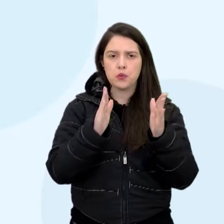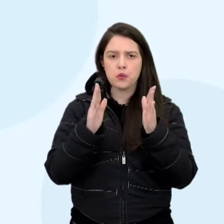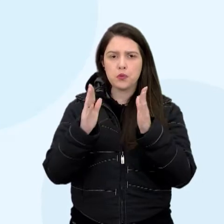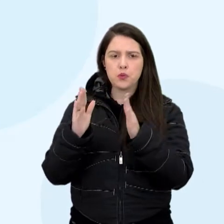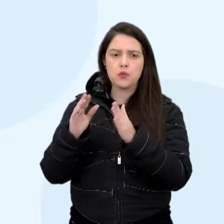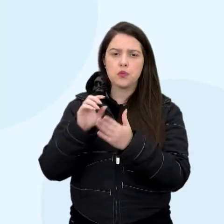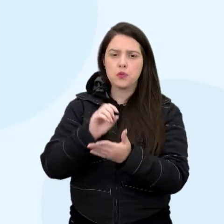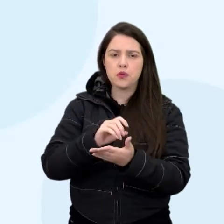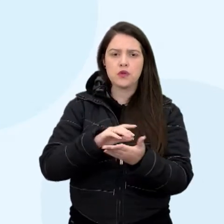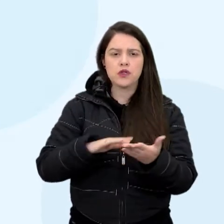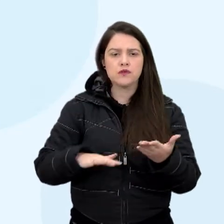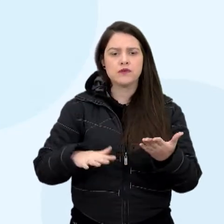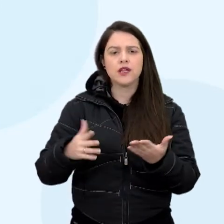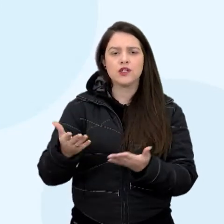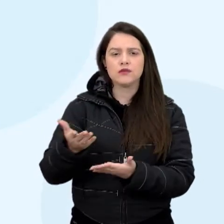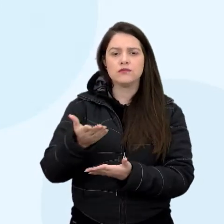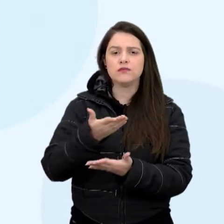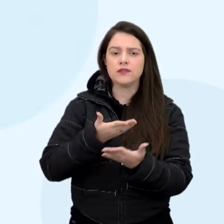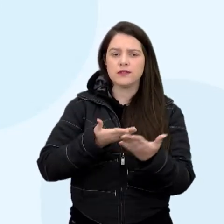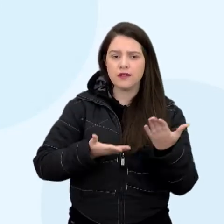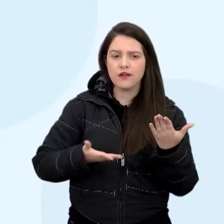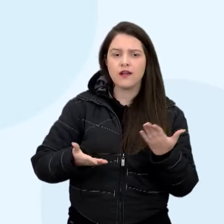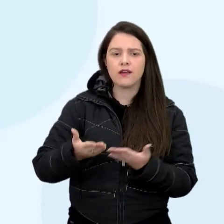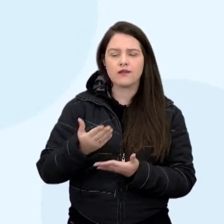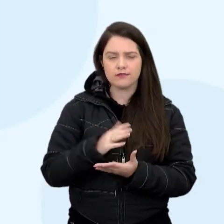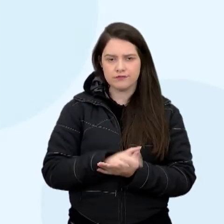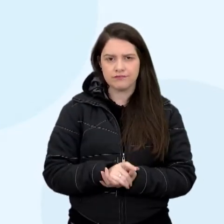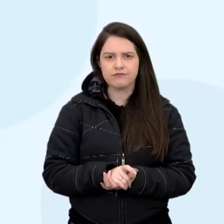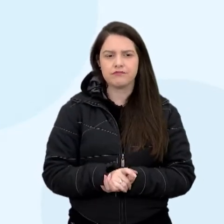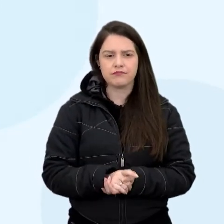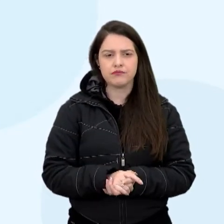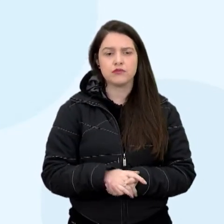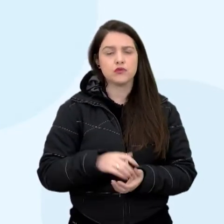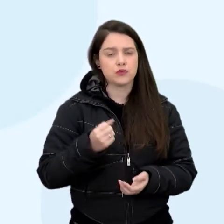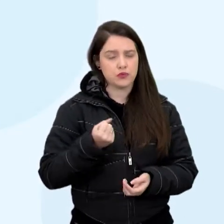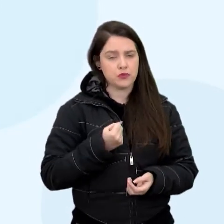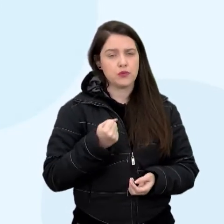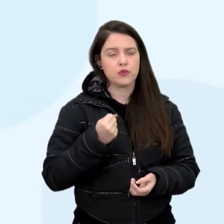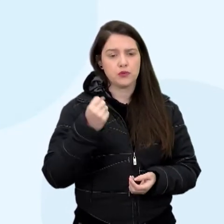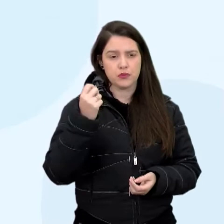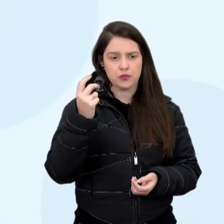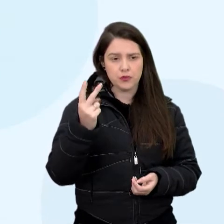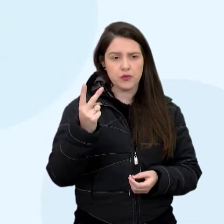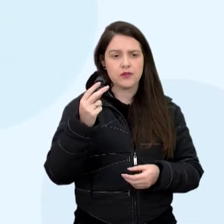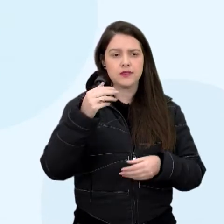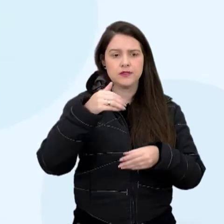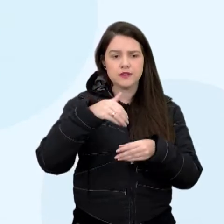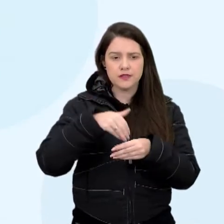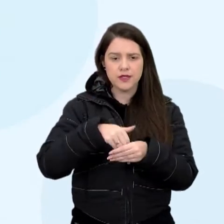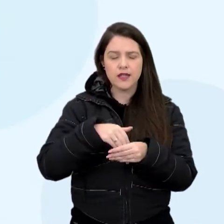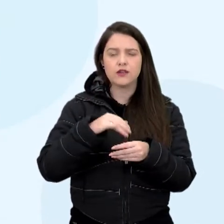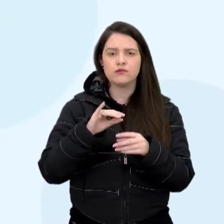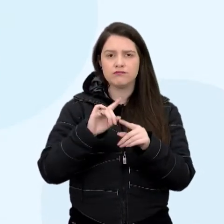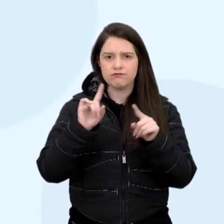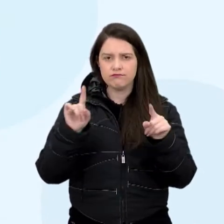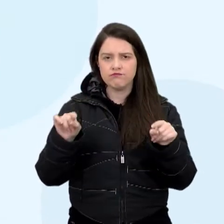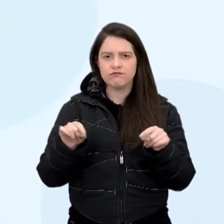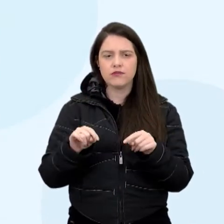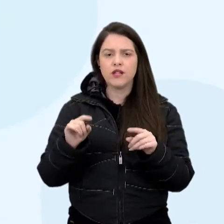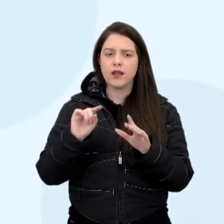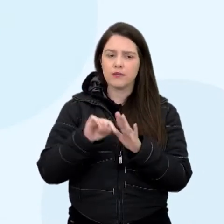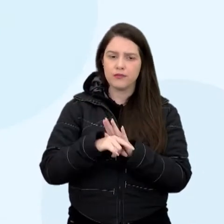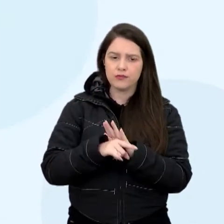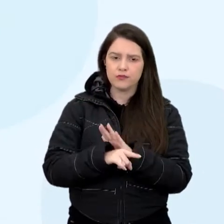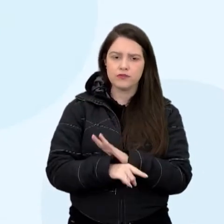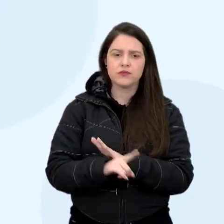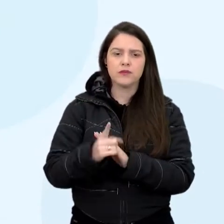atividade integrada lá, de número 2, né, que já não é mais a 2, né, esse quadro está desatualizado, ok?